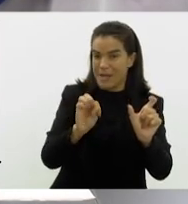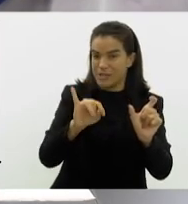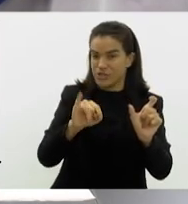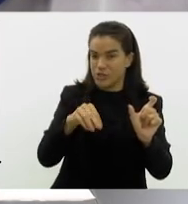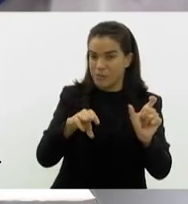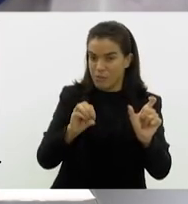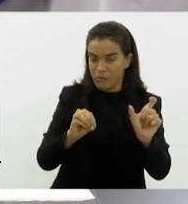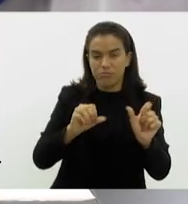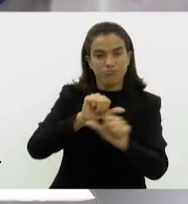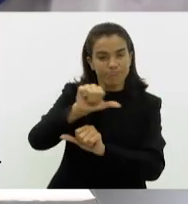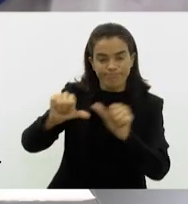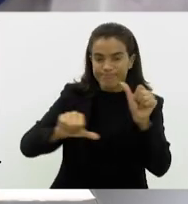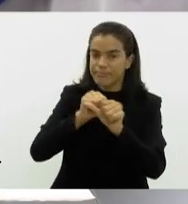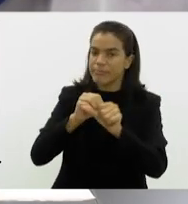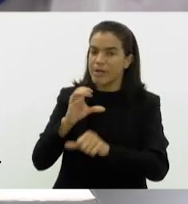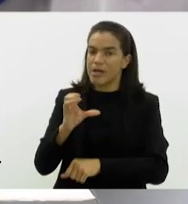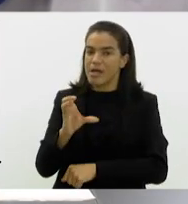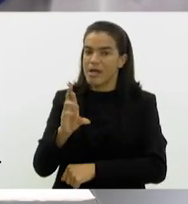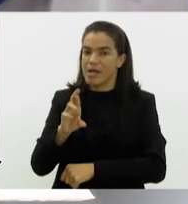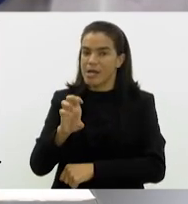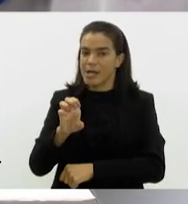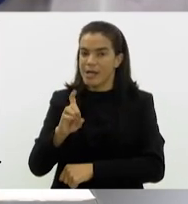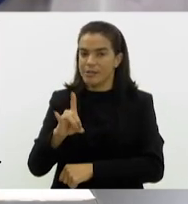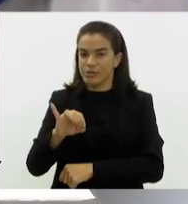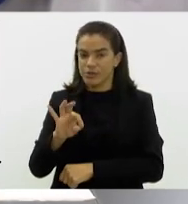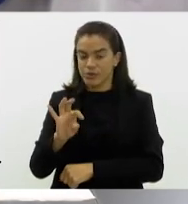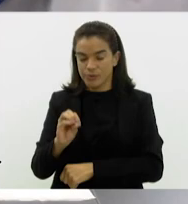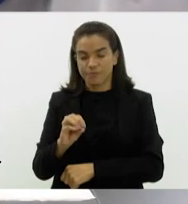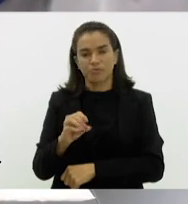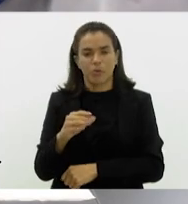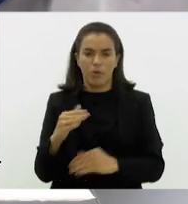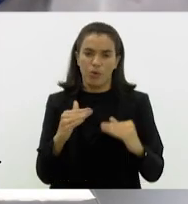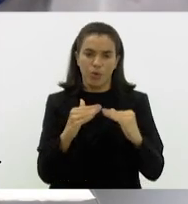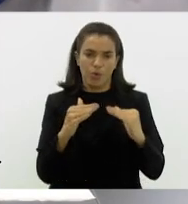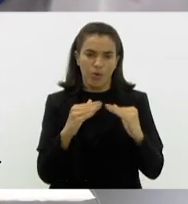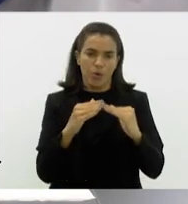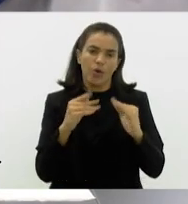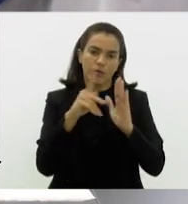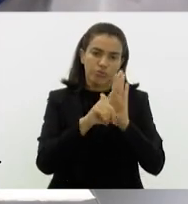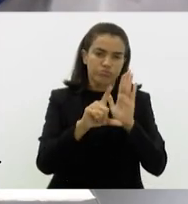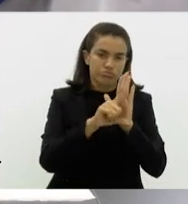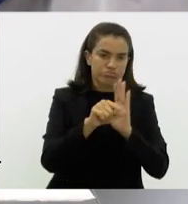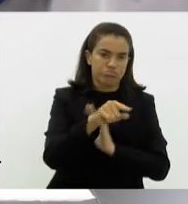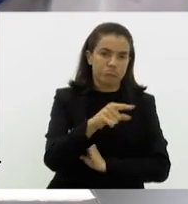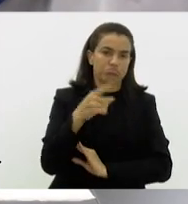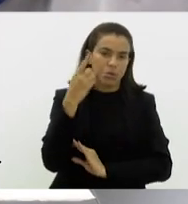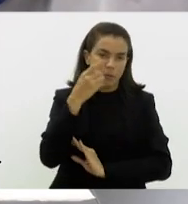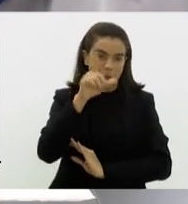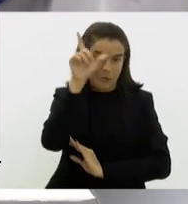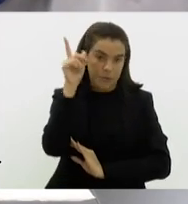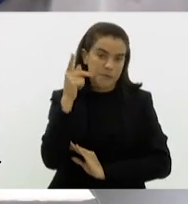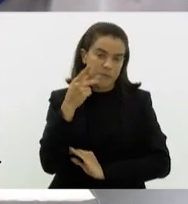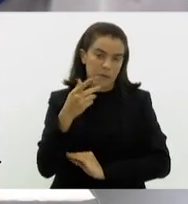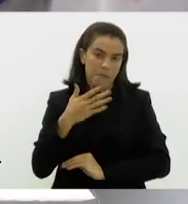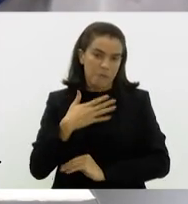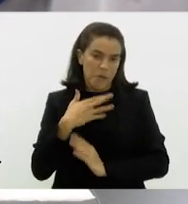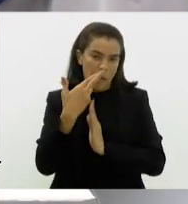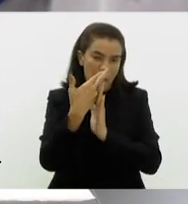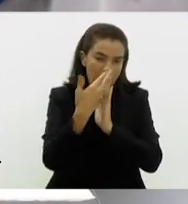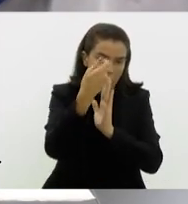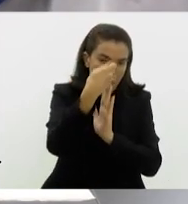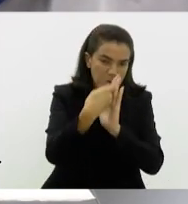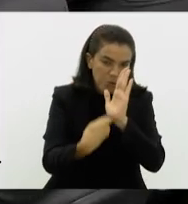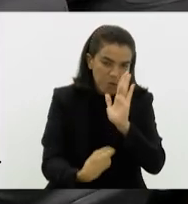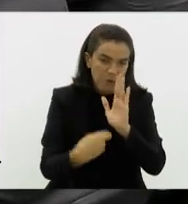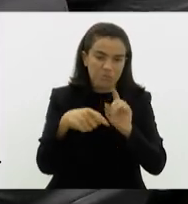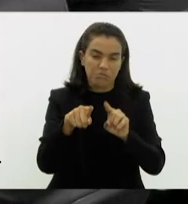rapidamente. Deputado Mink. Não, eu concordo muito com o projeto do deputado Luiz Paulo, com seu relatório, com a sugestão agora